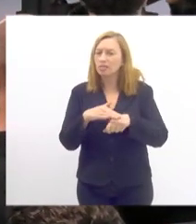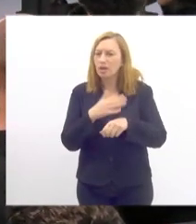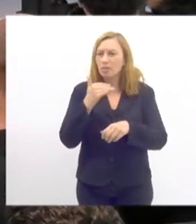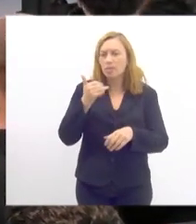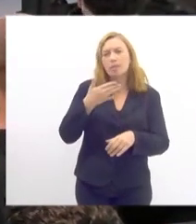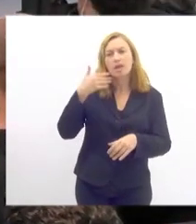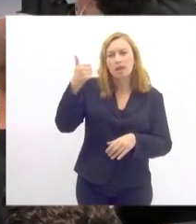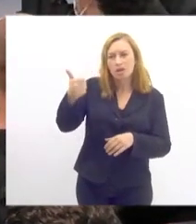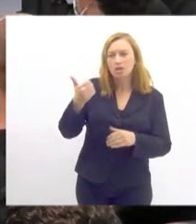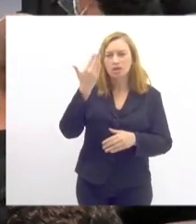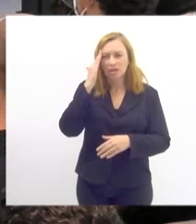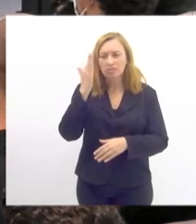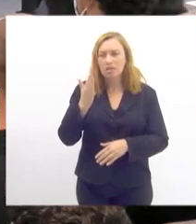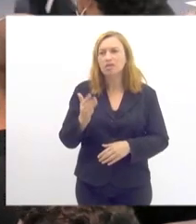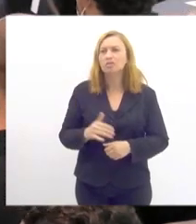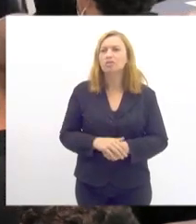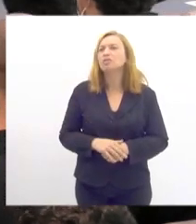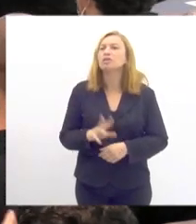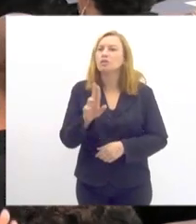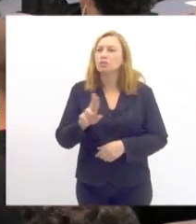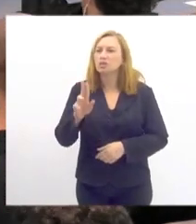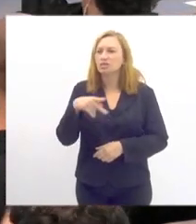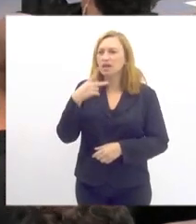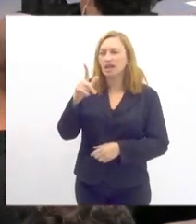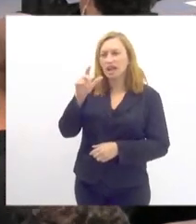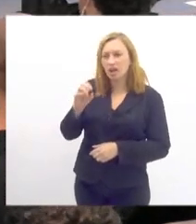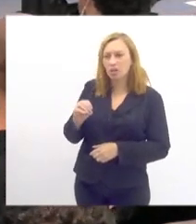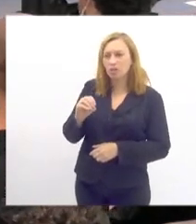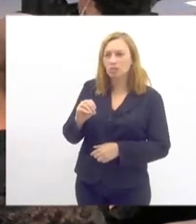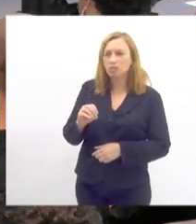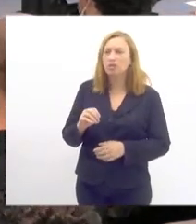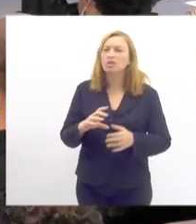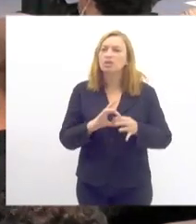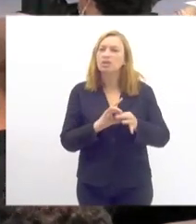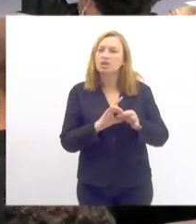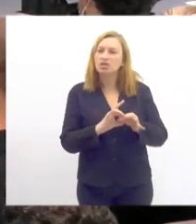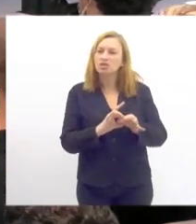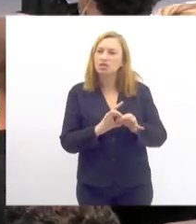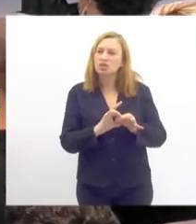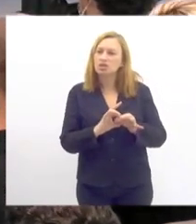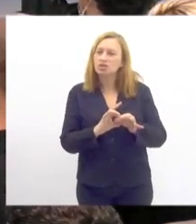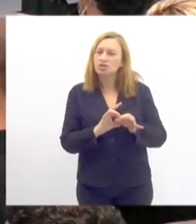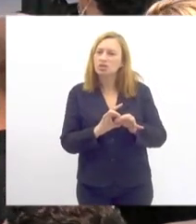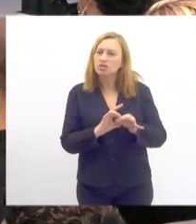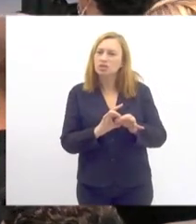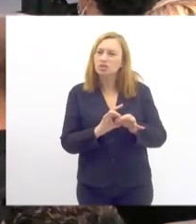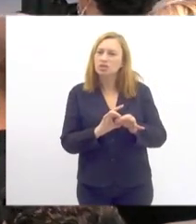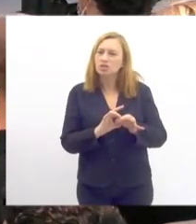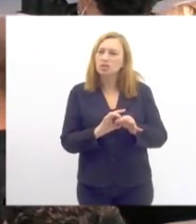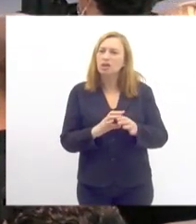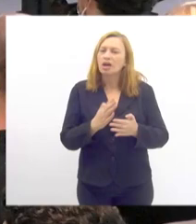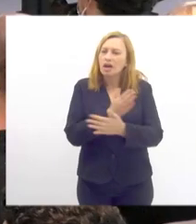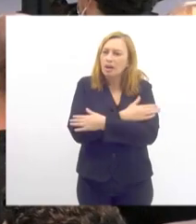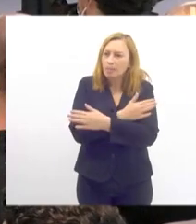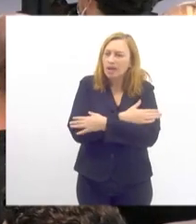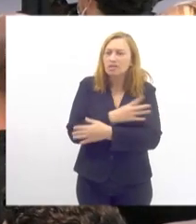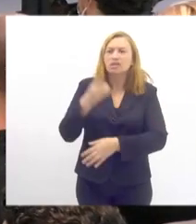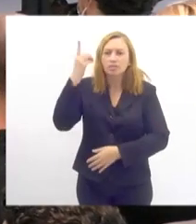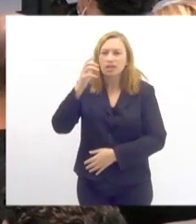desfecho possível. Vai fazer uso da palavra ainda, Léo? Passar a palavra para o deputado, dar um abraço ao deputado Léo Vieira, agradecer a